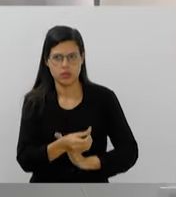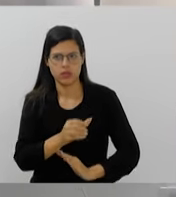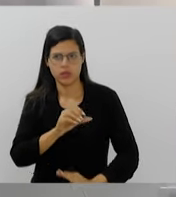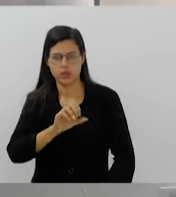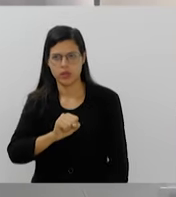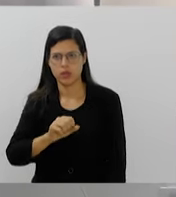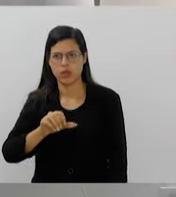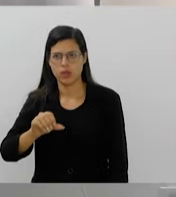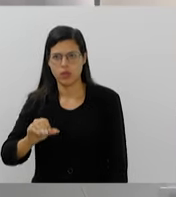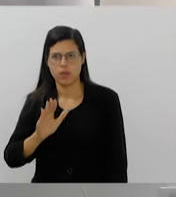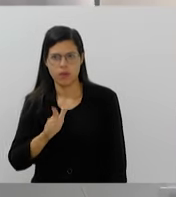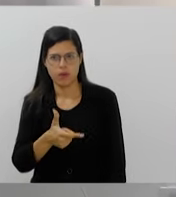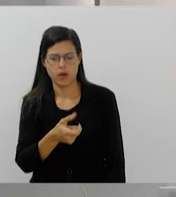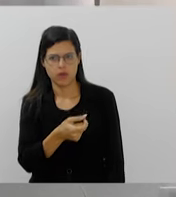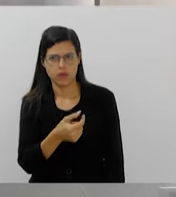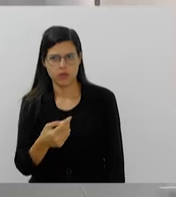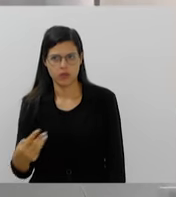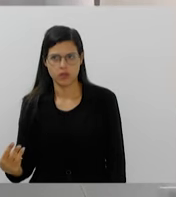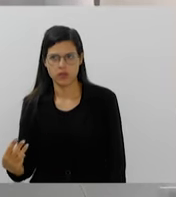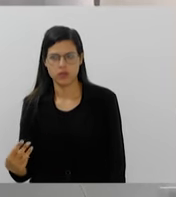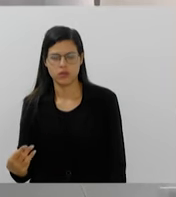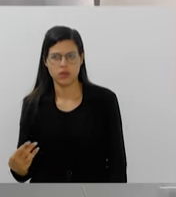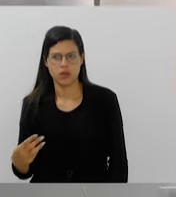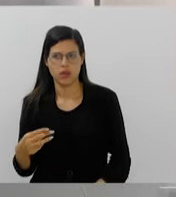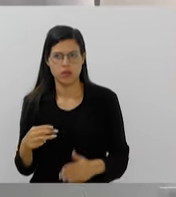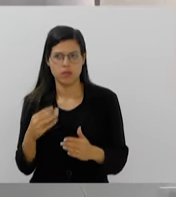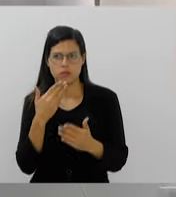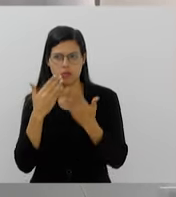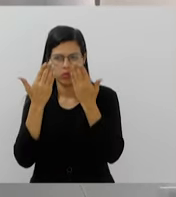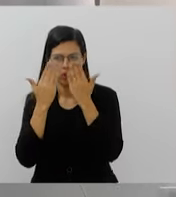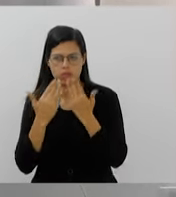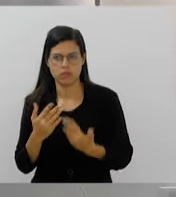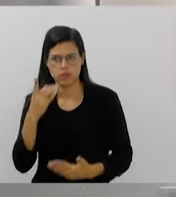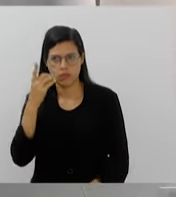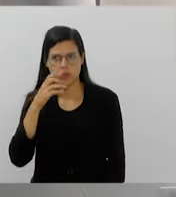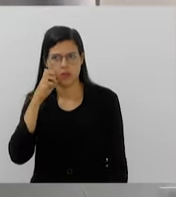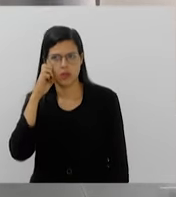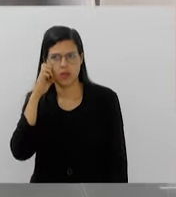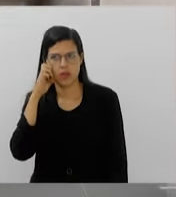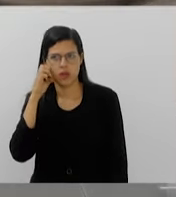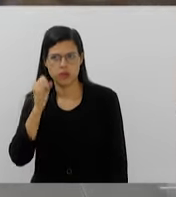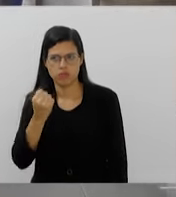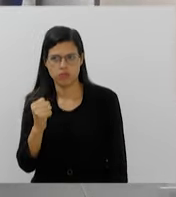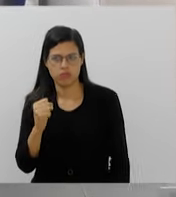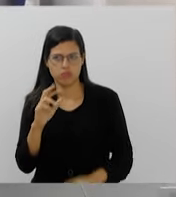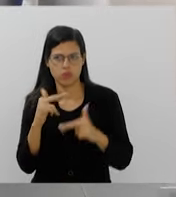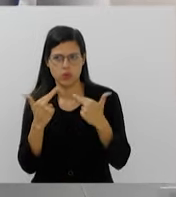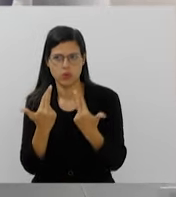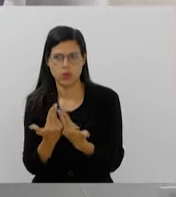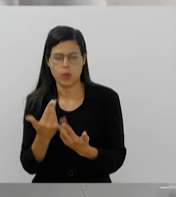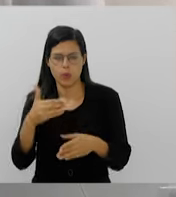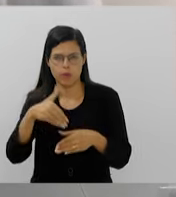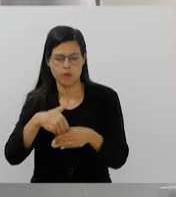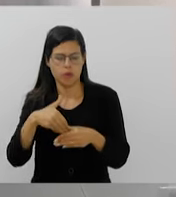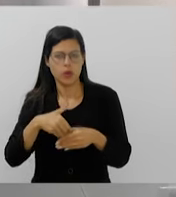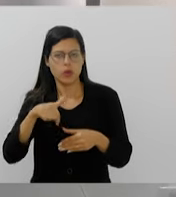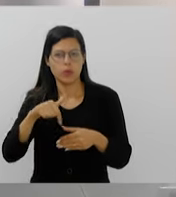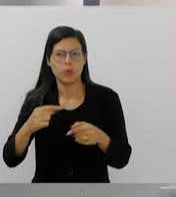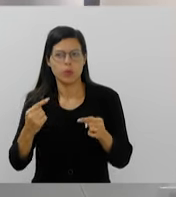23. Aí saiu com pedido de vista para a deputada Érica Takimoto na 8ª reunião ordinária, com voto separado pela